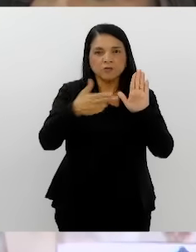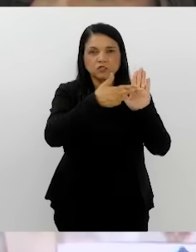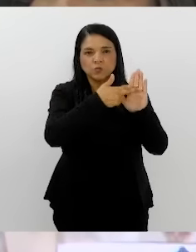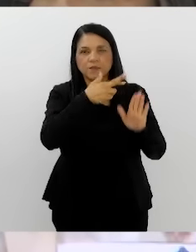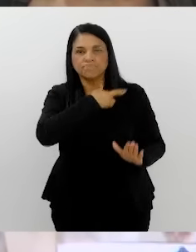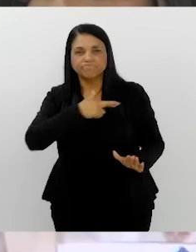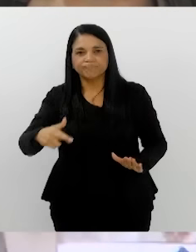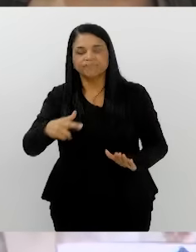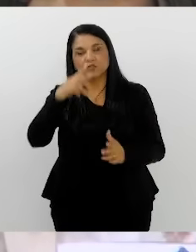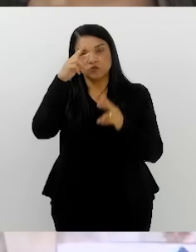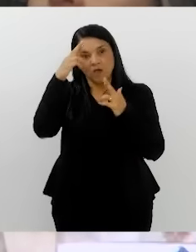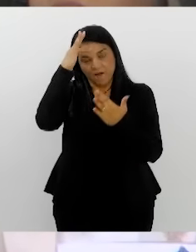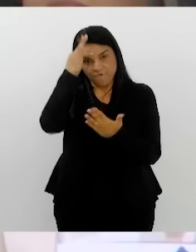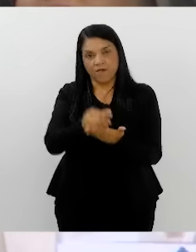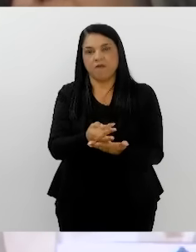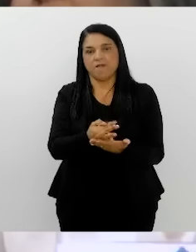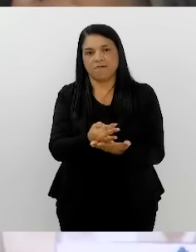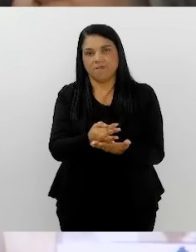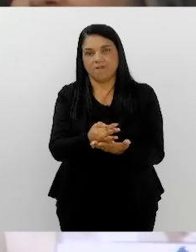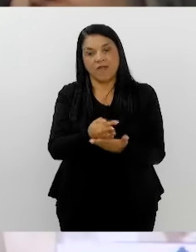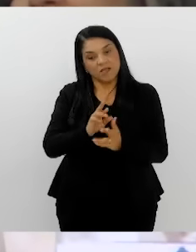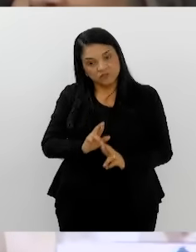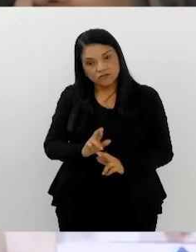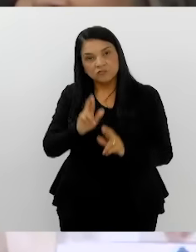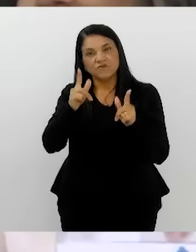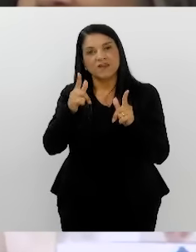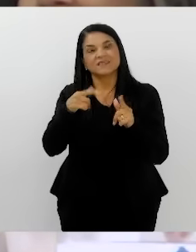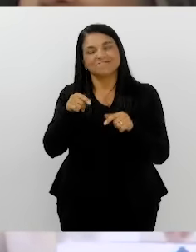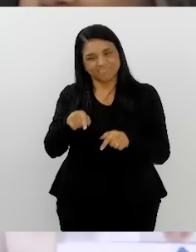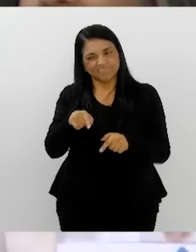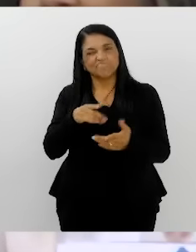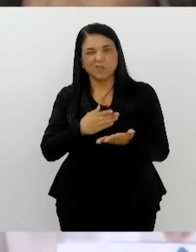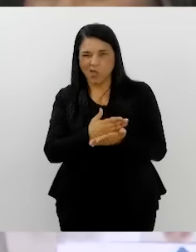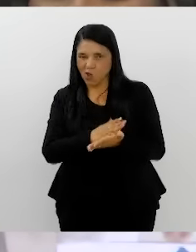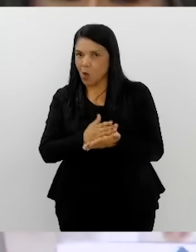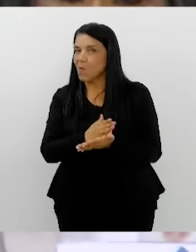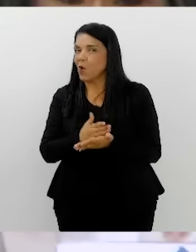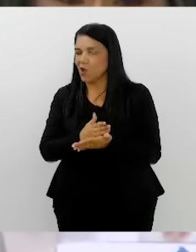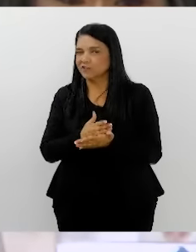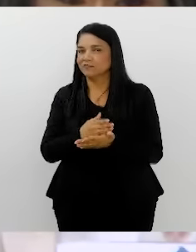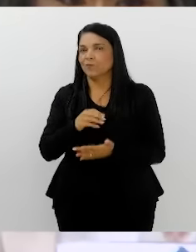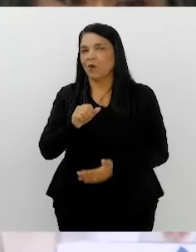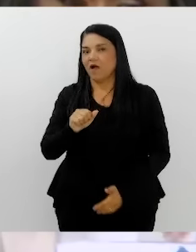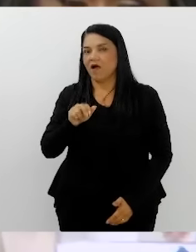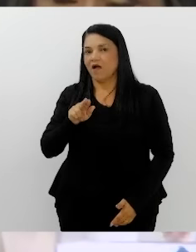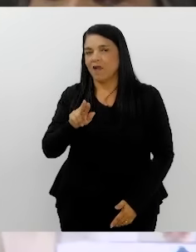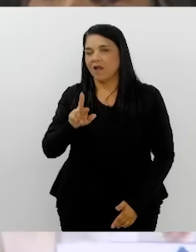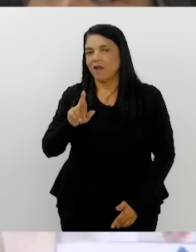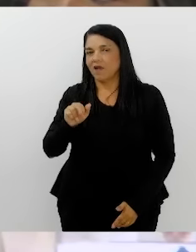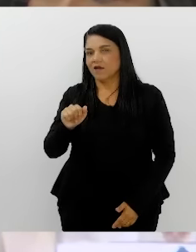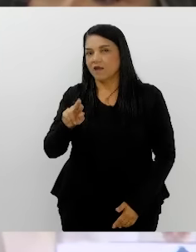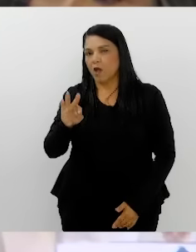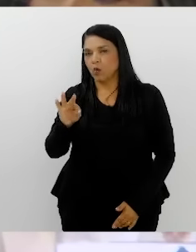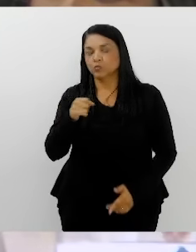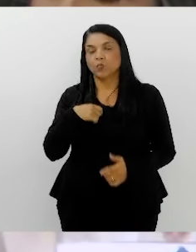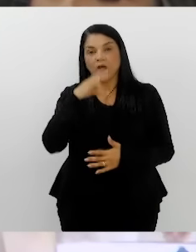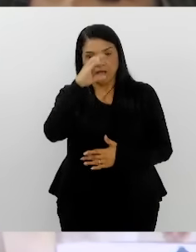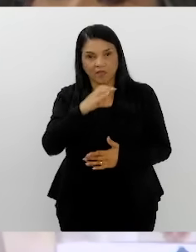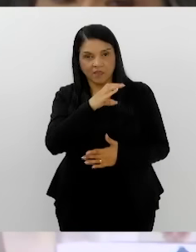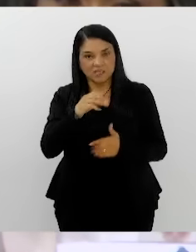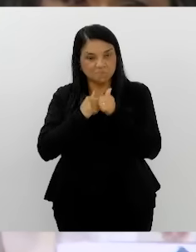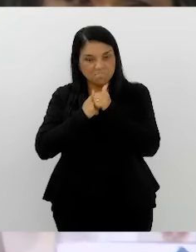fé. Isso faz diferença, isso incomoda. Assim como os arautos, assim como a Igreja Católica foi perseguida